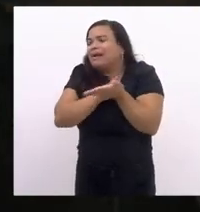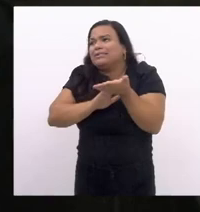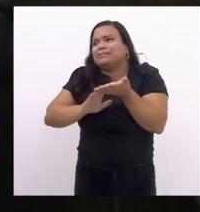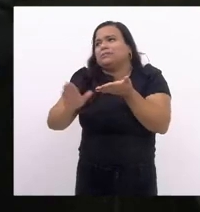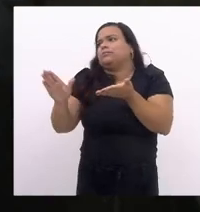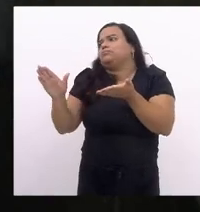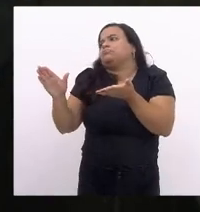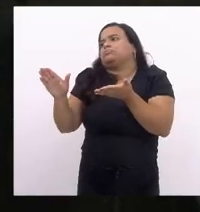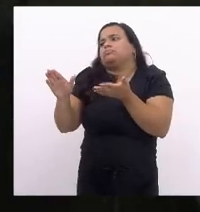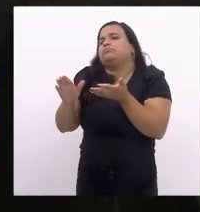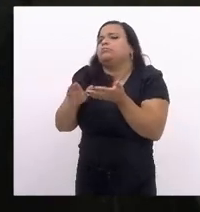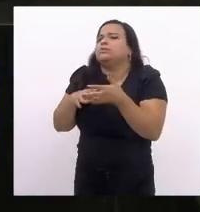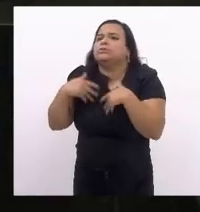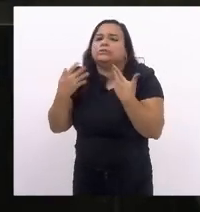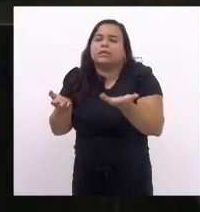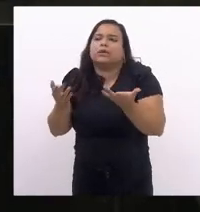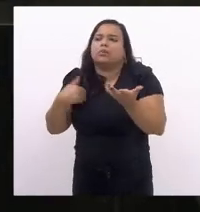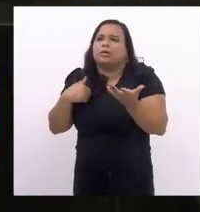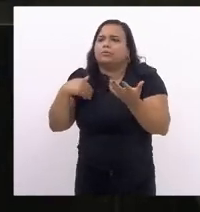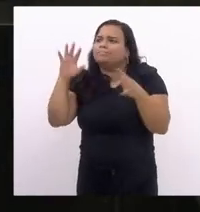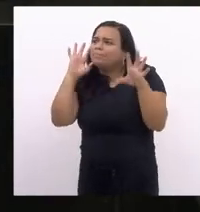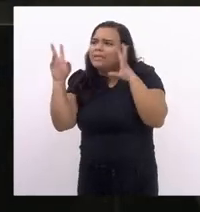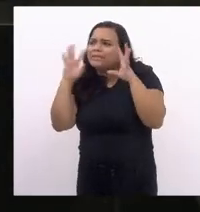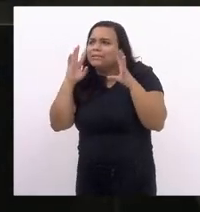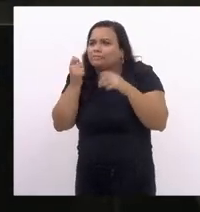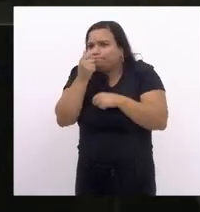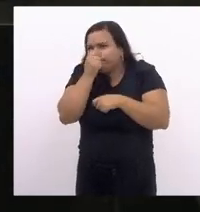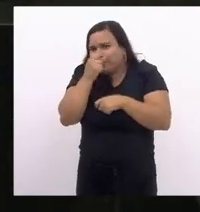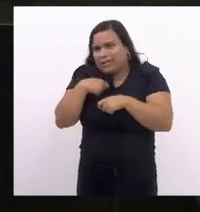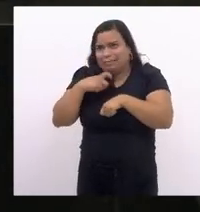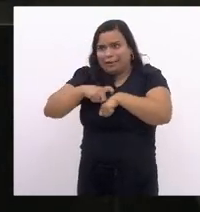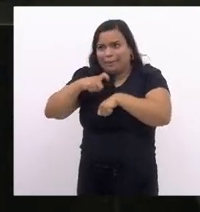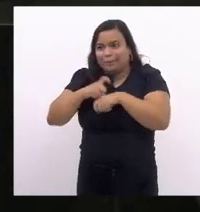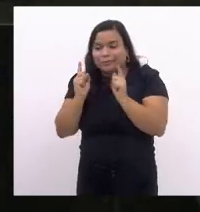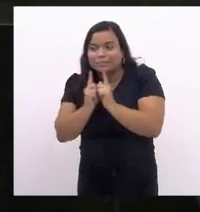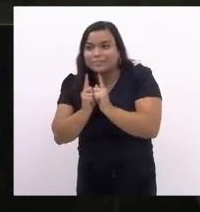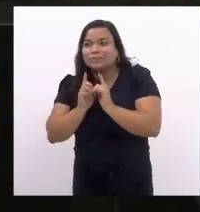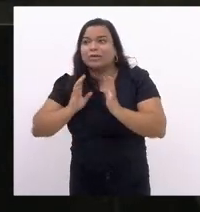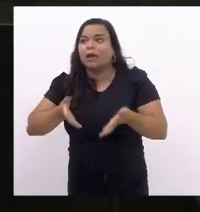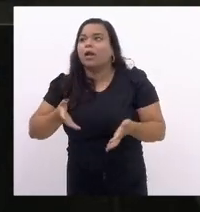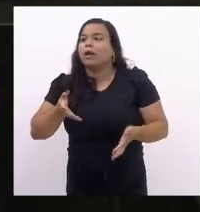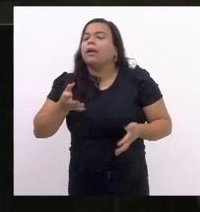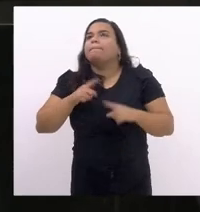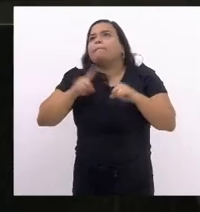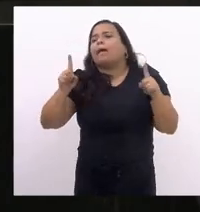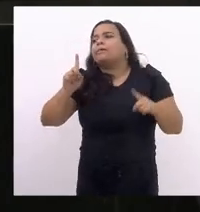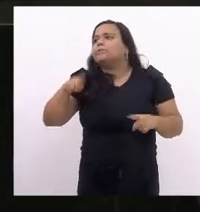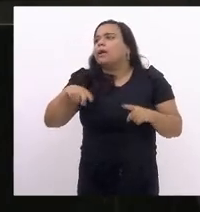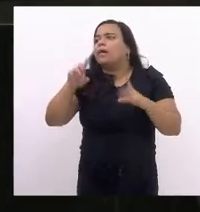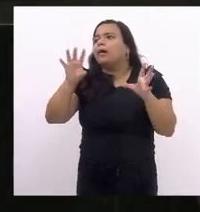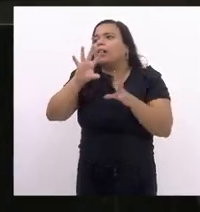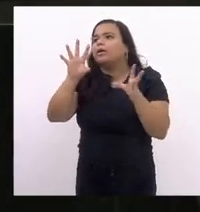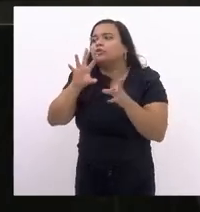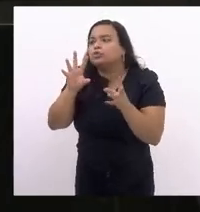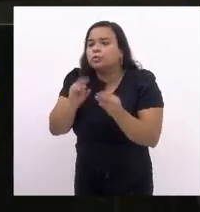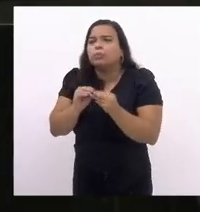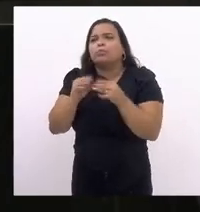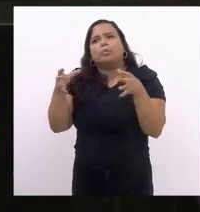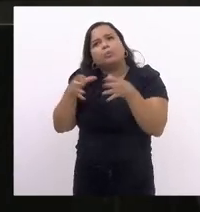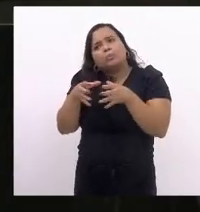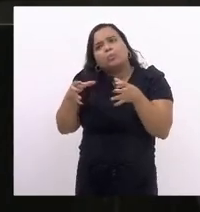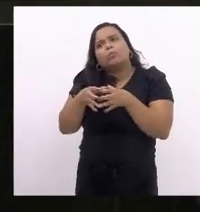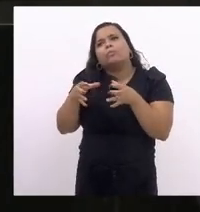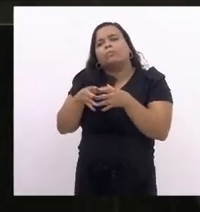parâmetro. Então, aqui eu estou aqui de maneira apertada, vou terminar meu tempo aqui de intervenção, mas fazendo um resumo do conjunto de problemas que a